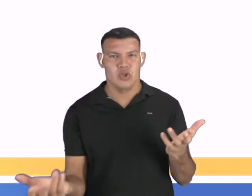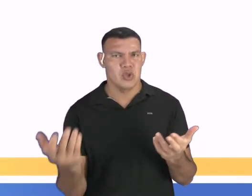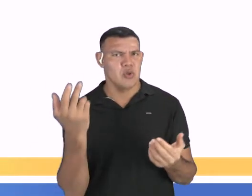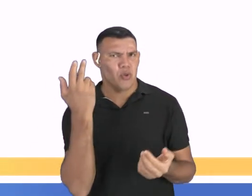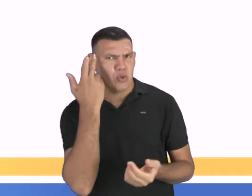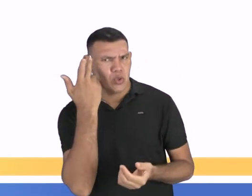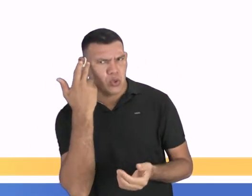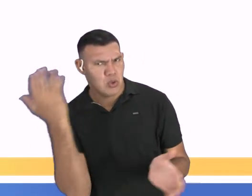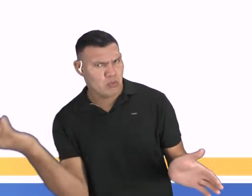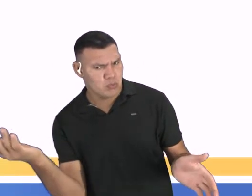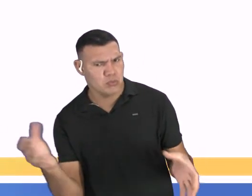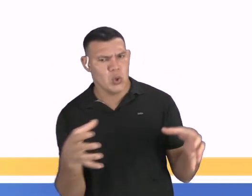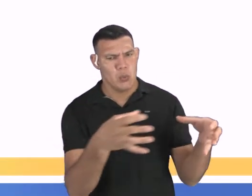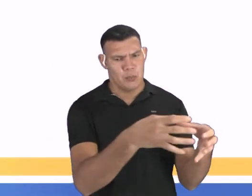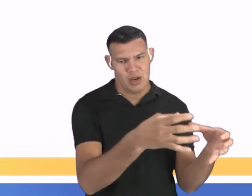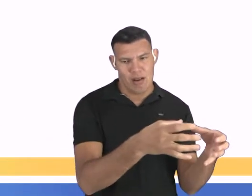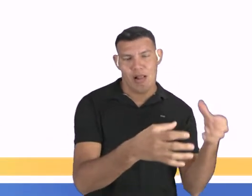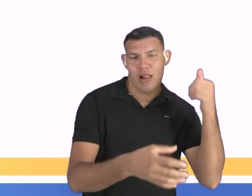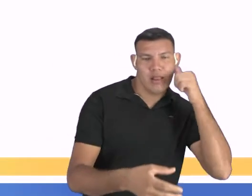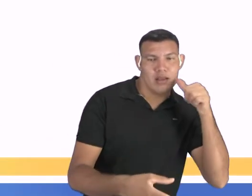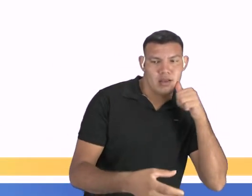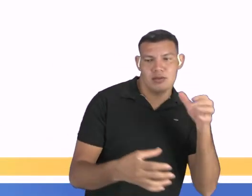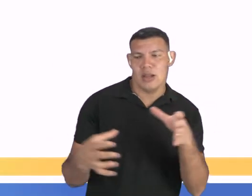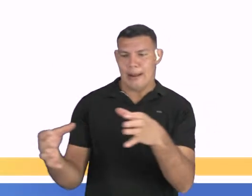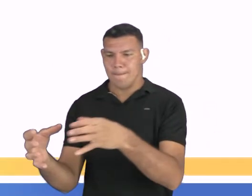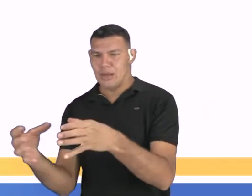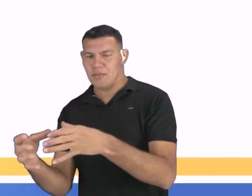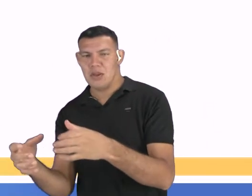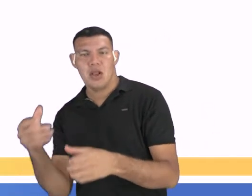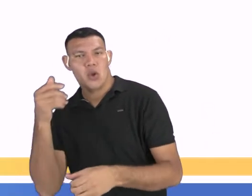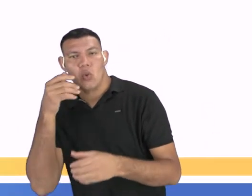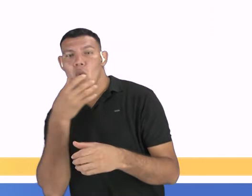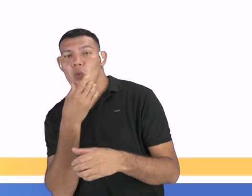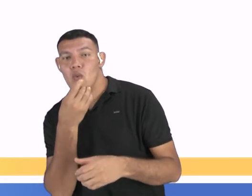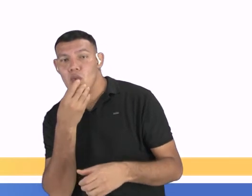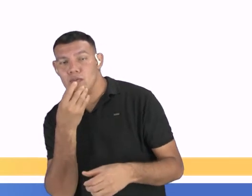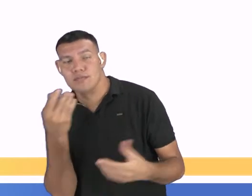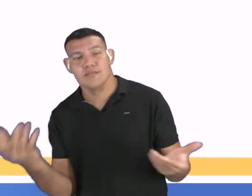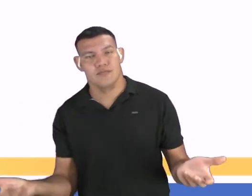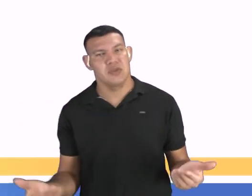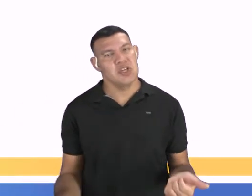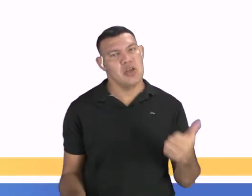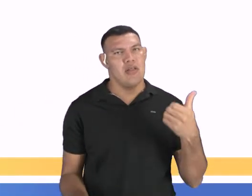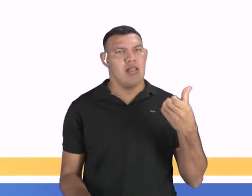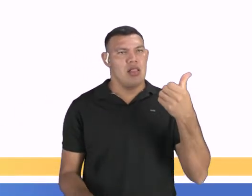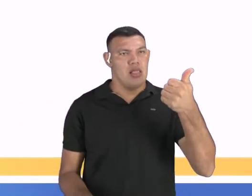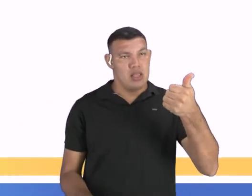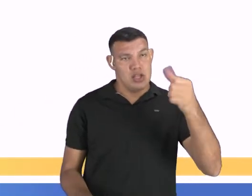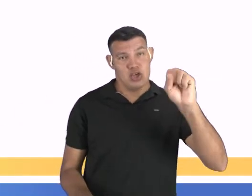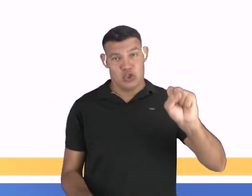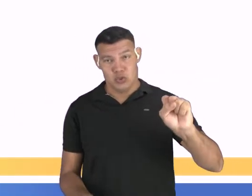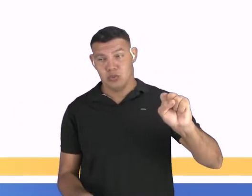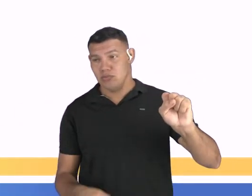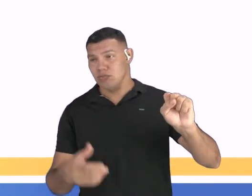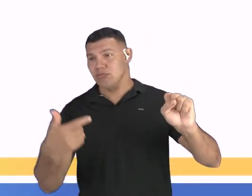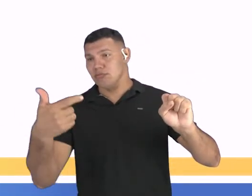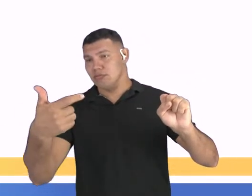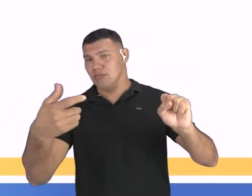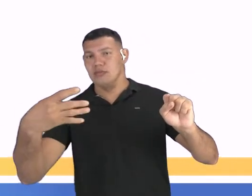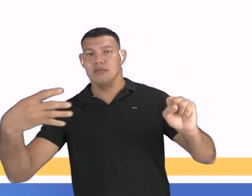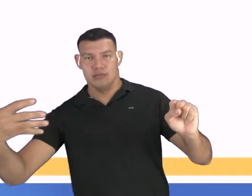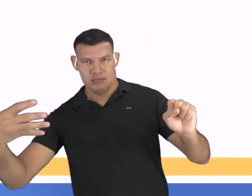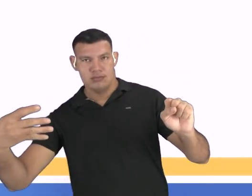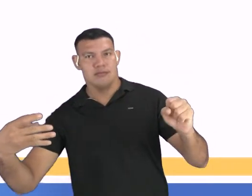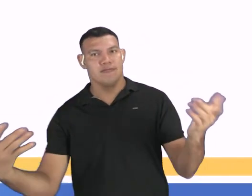dois conjuntos aí, né? No conjunto dos divisores do 18 e no conjunto dos divisores do 24. Então,